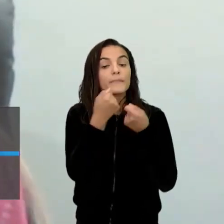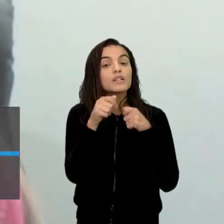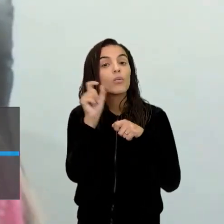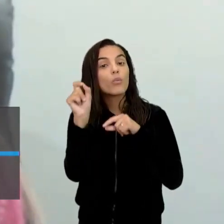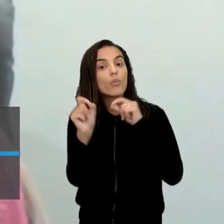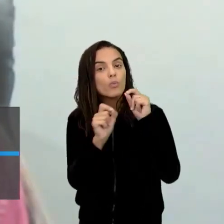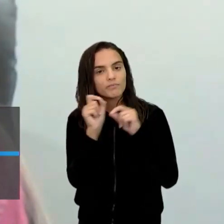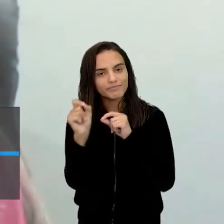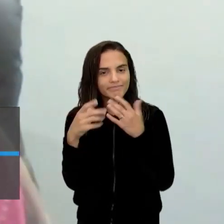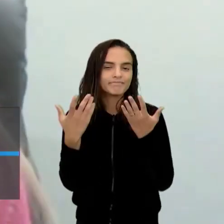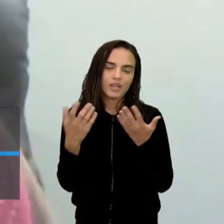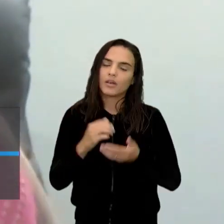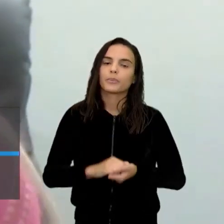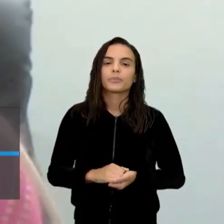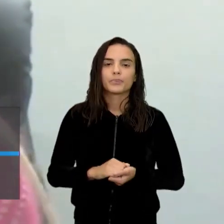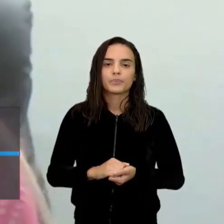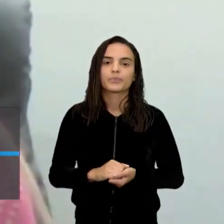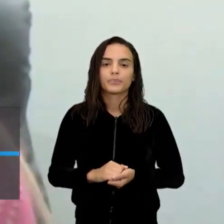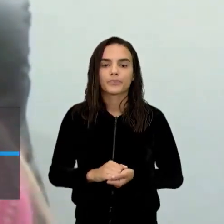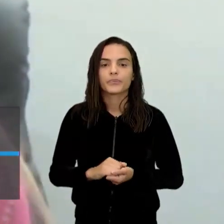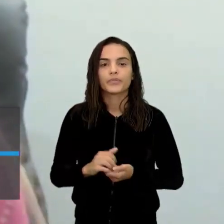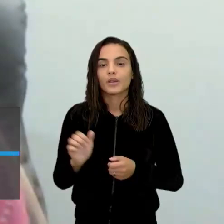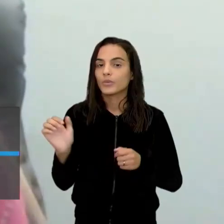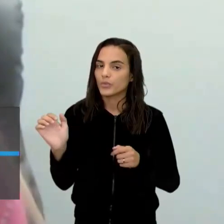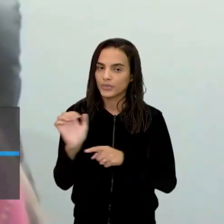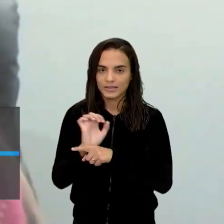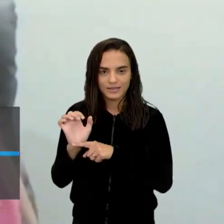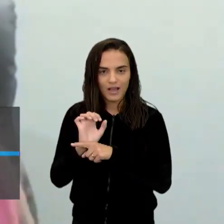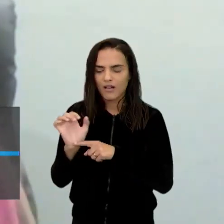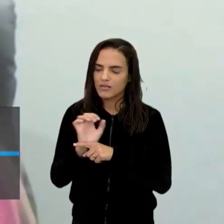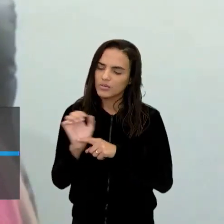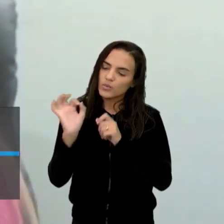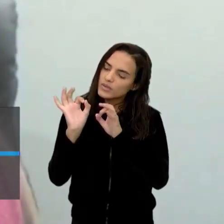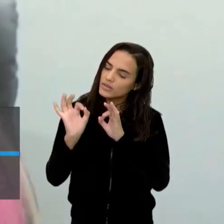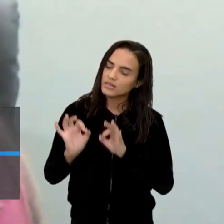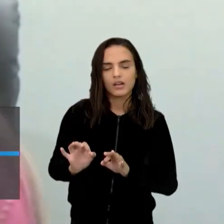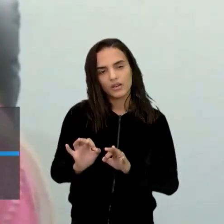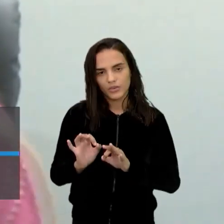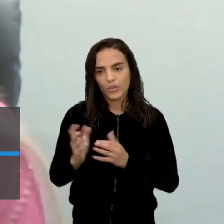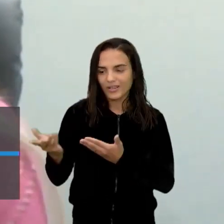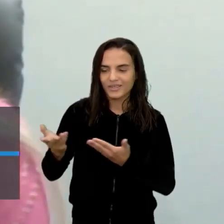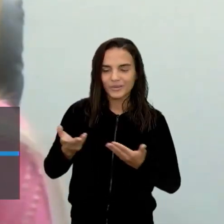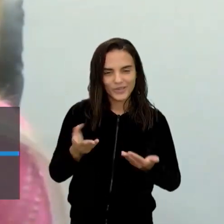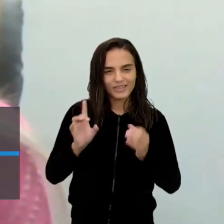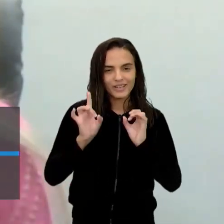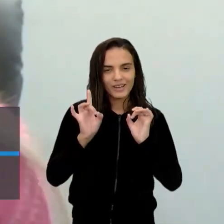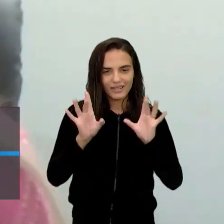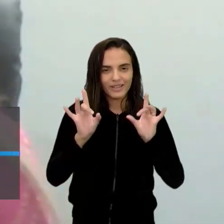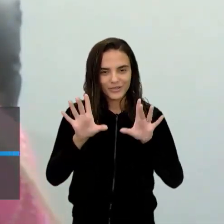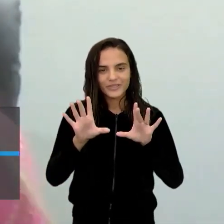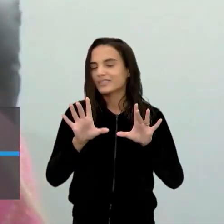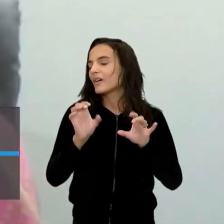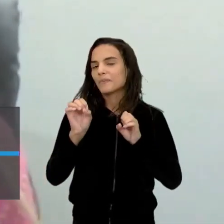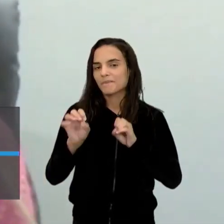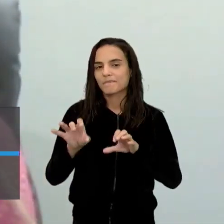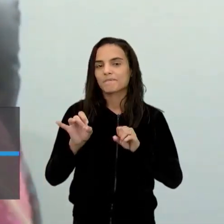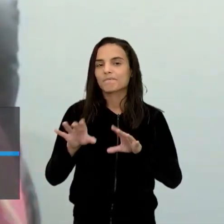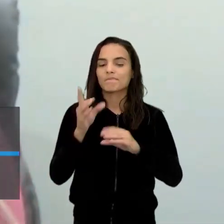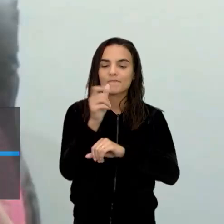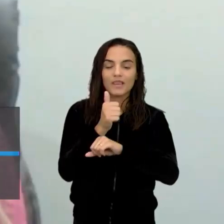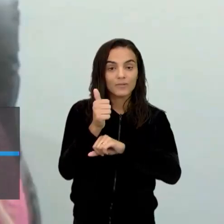precisa, ok? E para isso, o Estado, ele garante o atendimento educacional especializado, que são